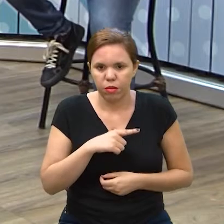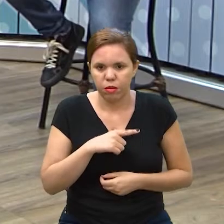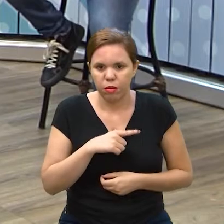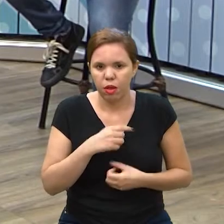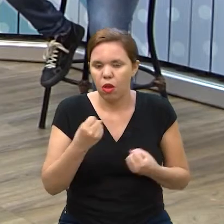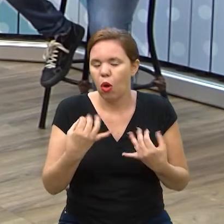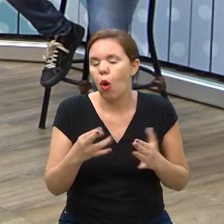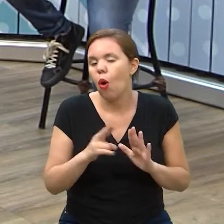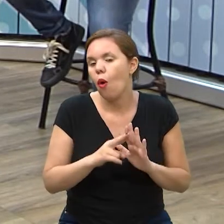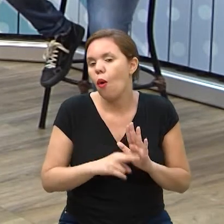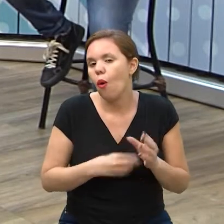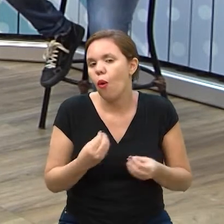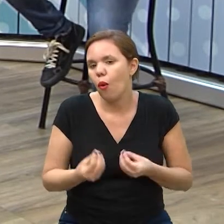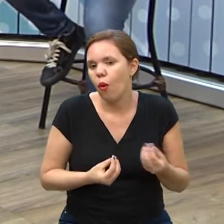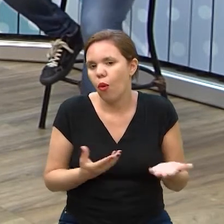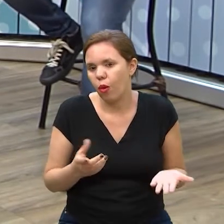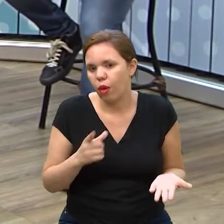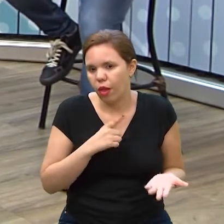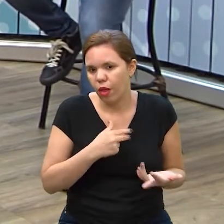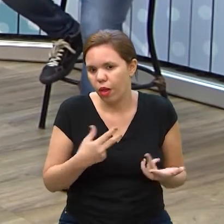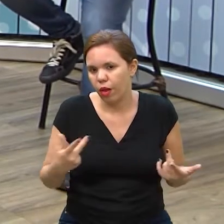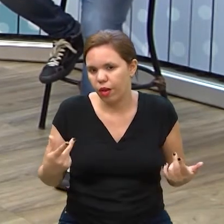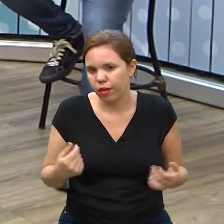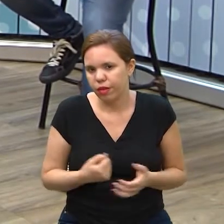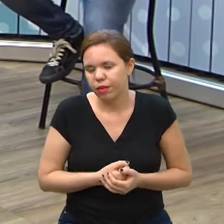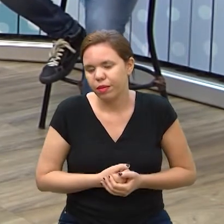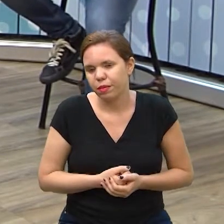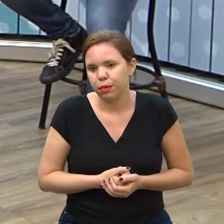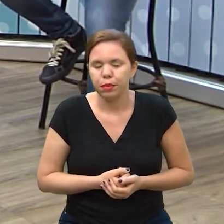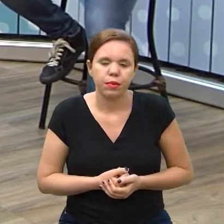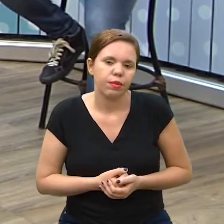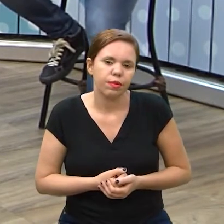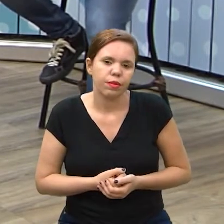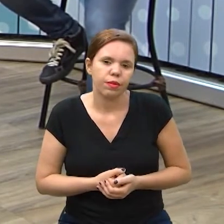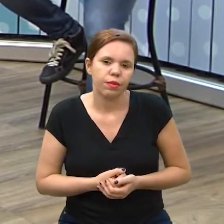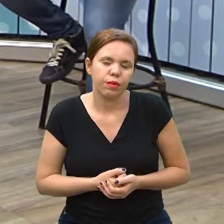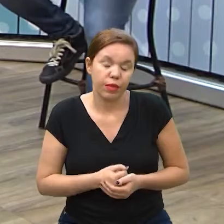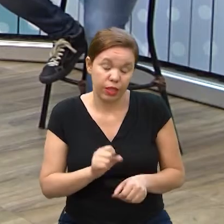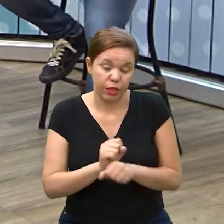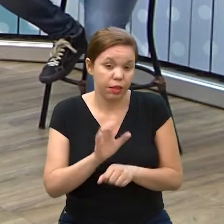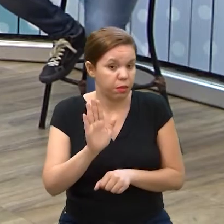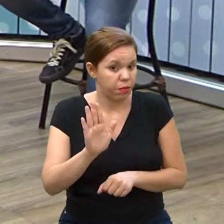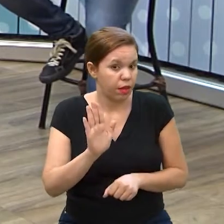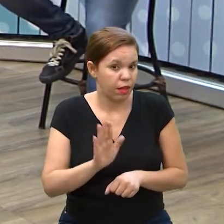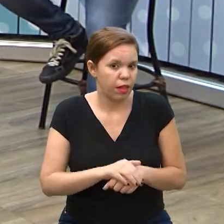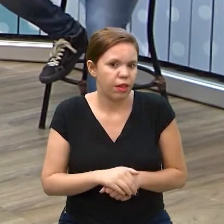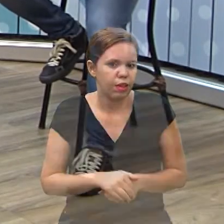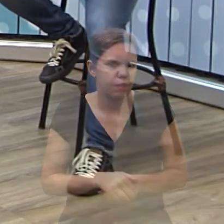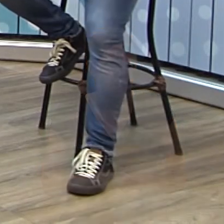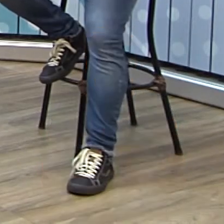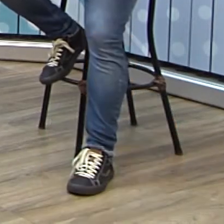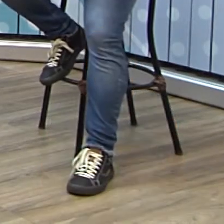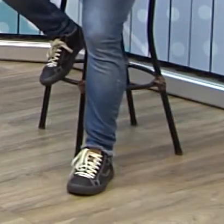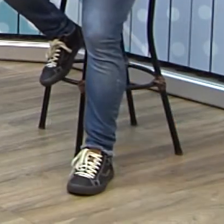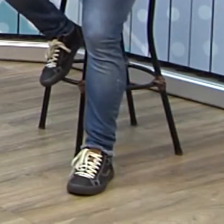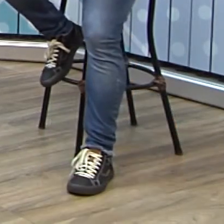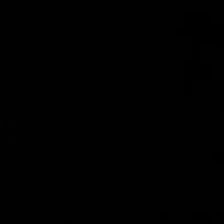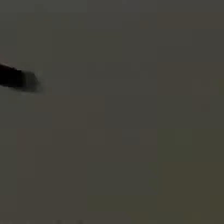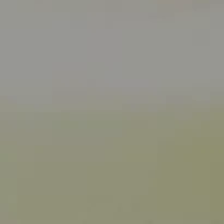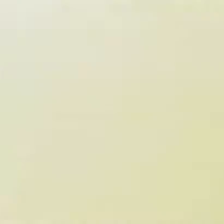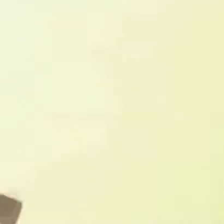uma receitinha, Silvia? Não sei, tem alguns pontos aí. Então, ó, não saia daí, não vai perder essa